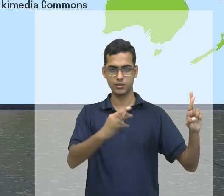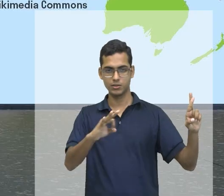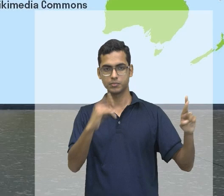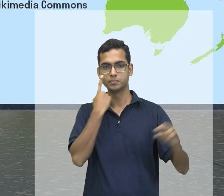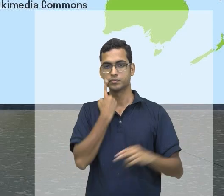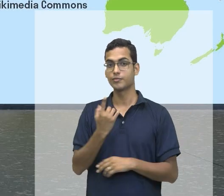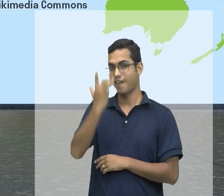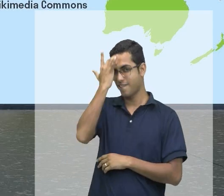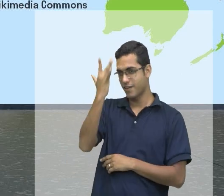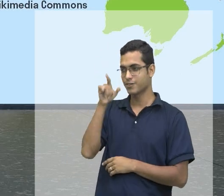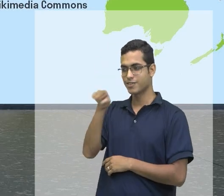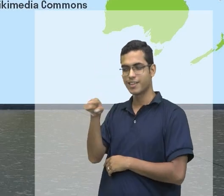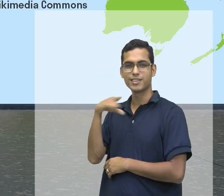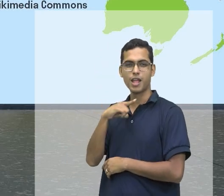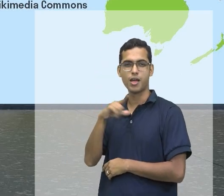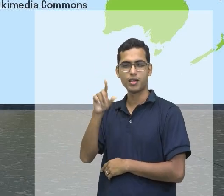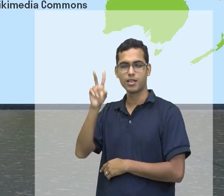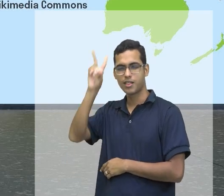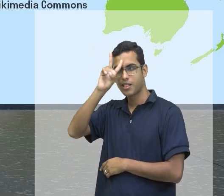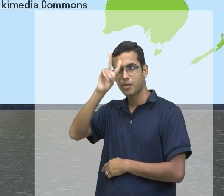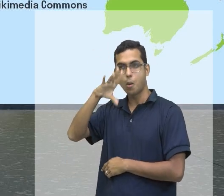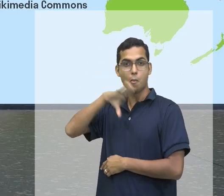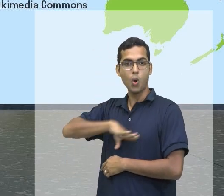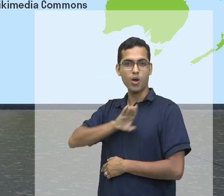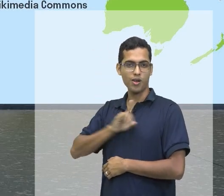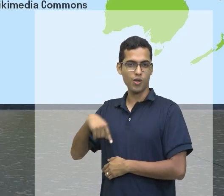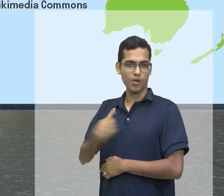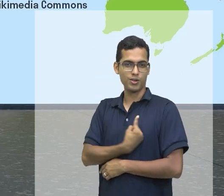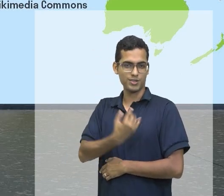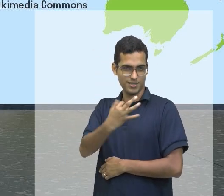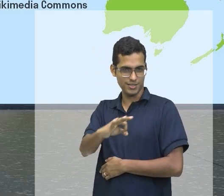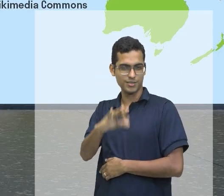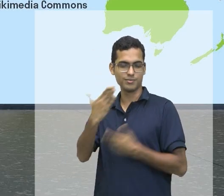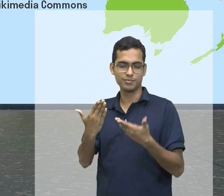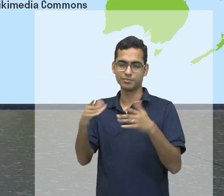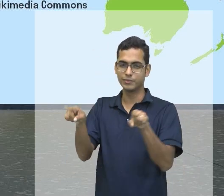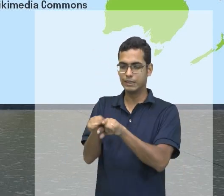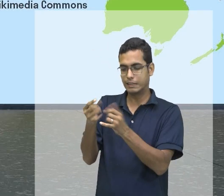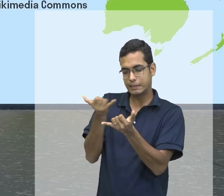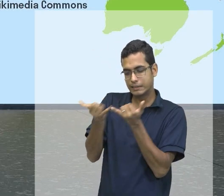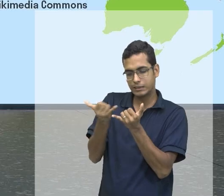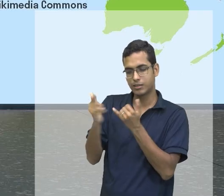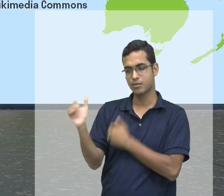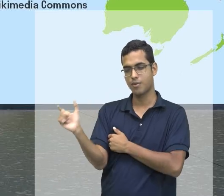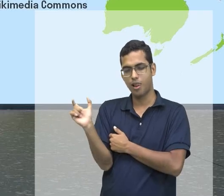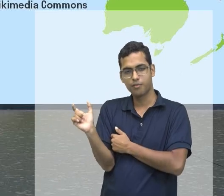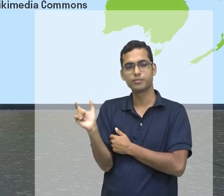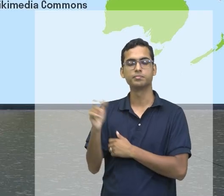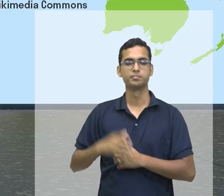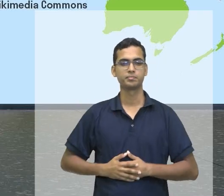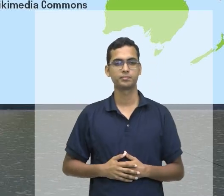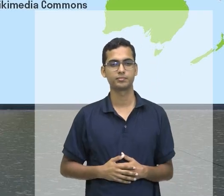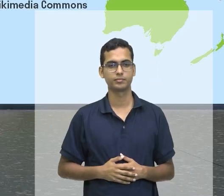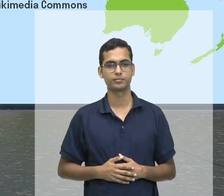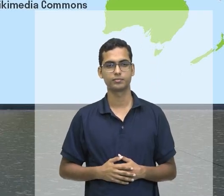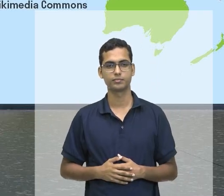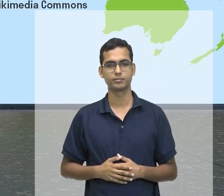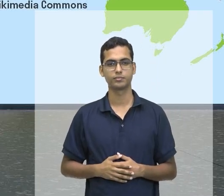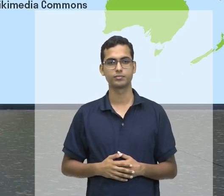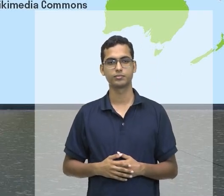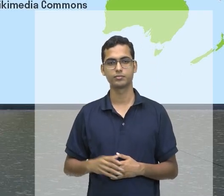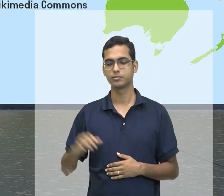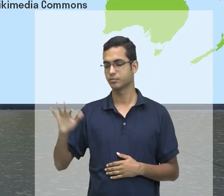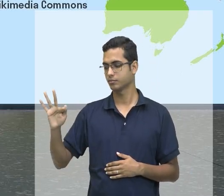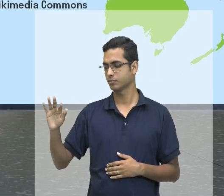vamos repetir comigo, né? Na Grã-Bretanha você tem futebol, futebol,